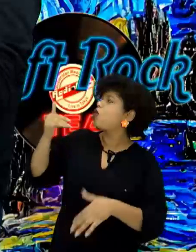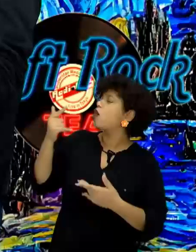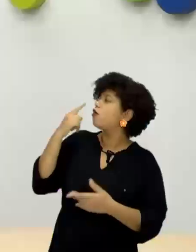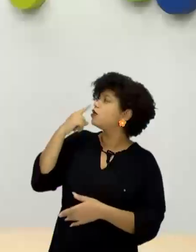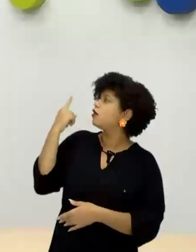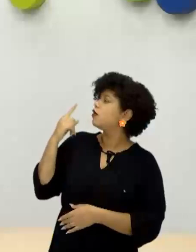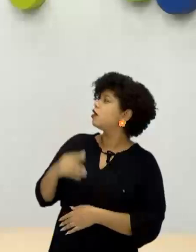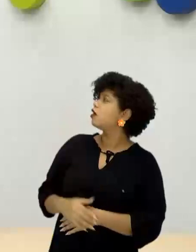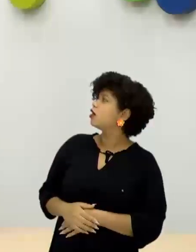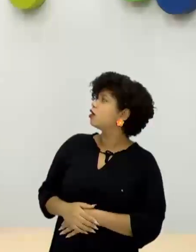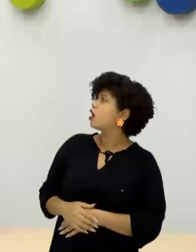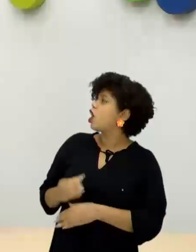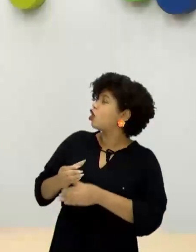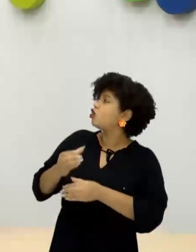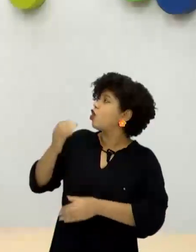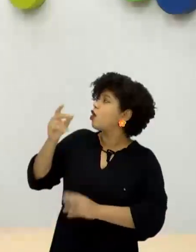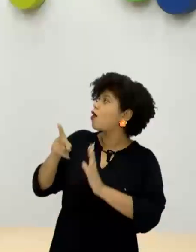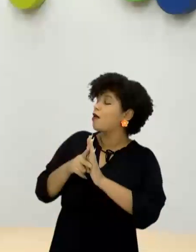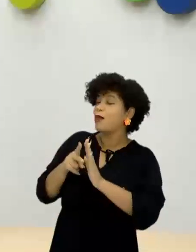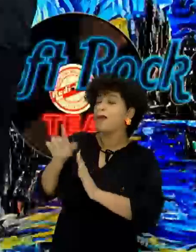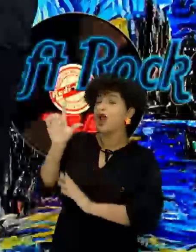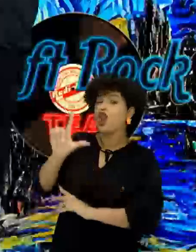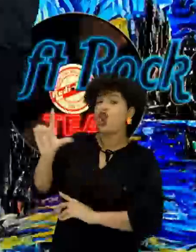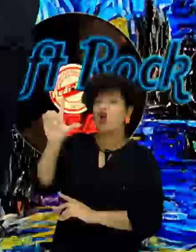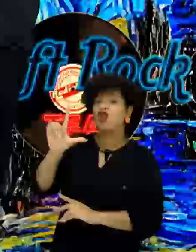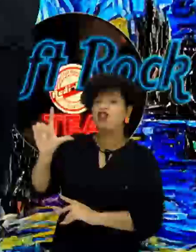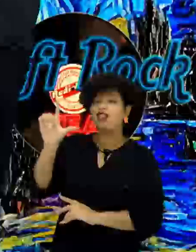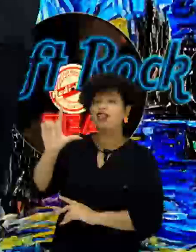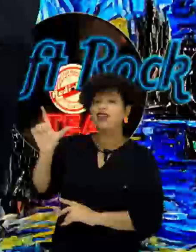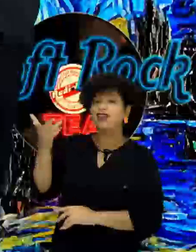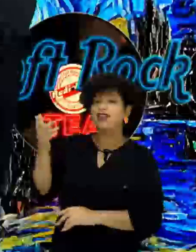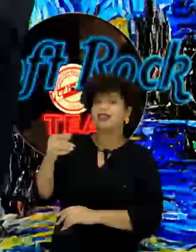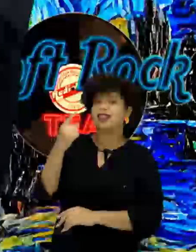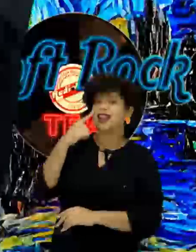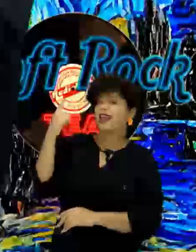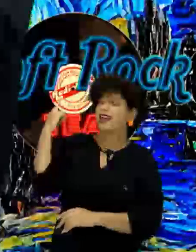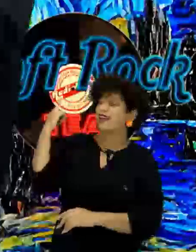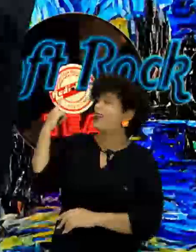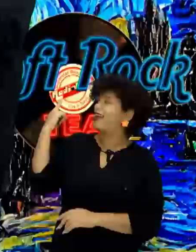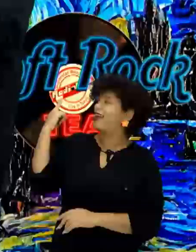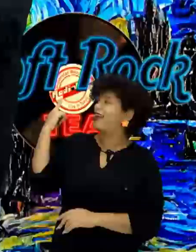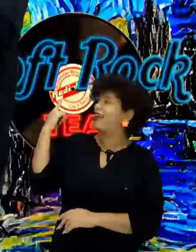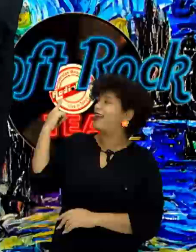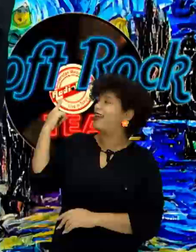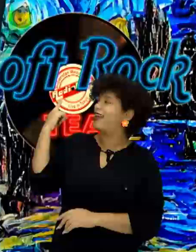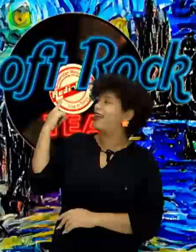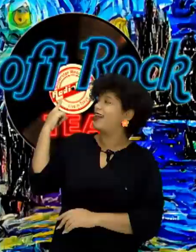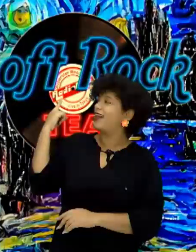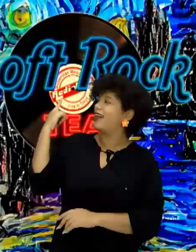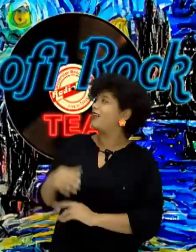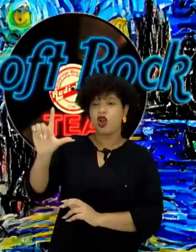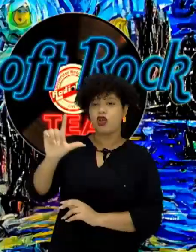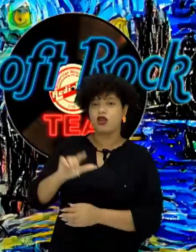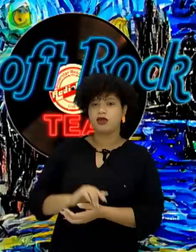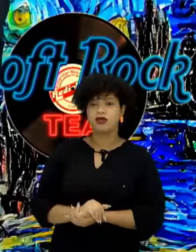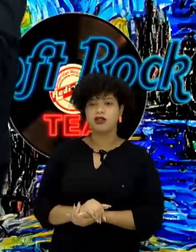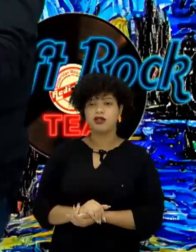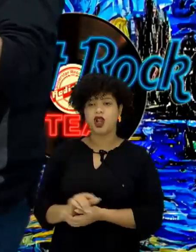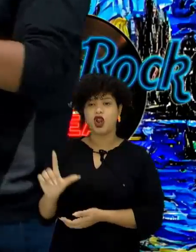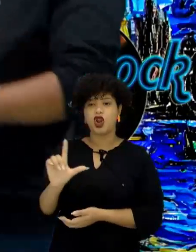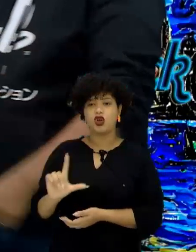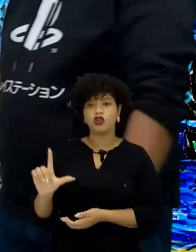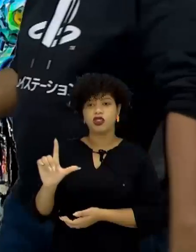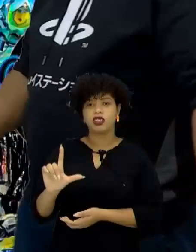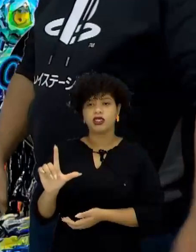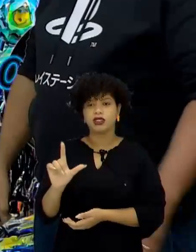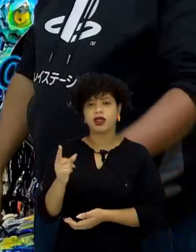Eu não consigo de Londres, né? Essa torre aqui. É cortada para você, não pode cortar você aqui, ó. Então, torre de Londres. E aí aqui onde eu tô é a ponte, aqui eu tenho que andar pro lado